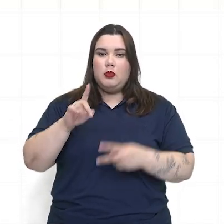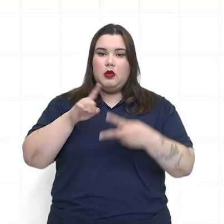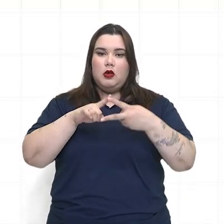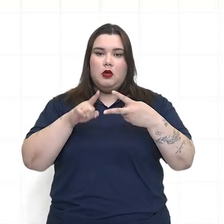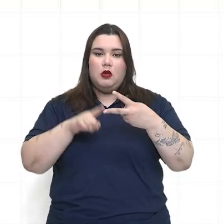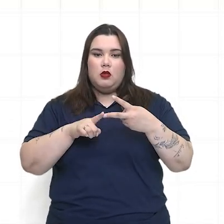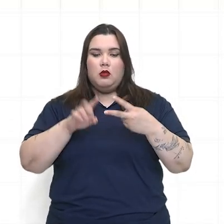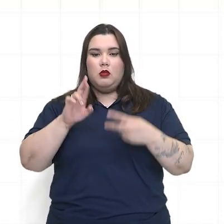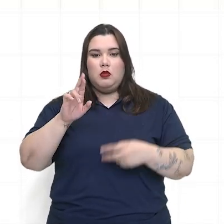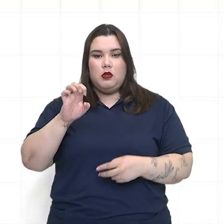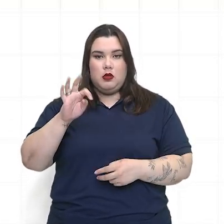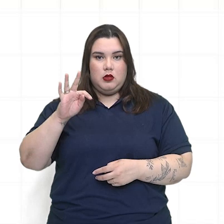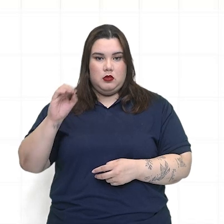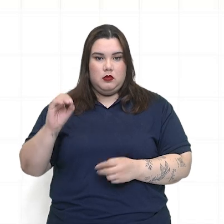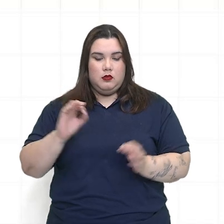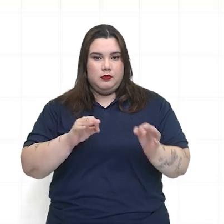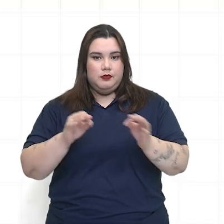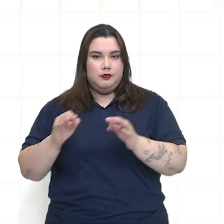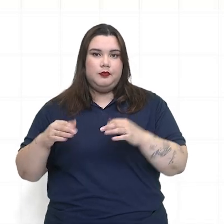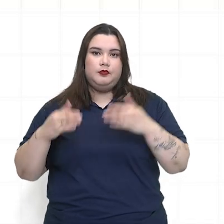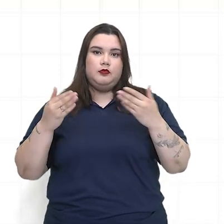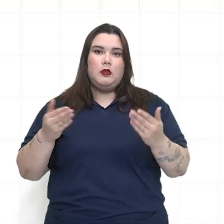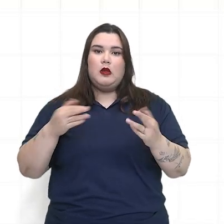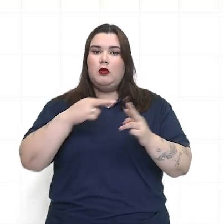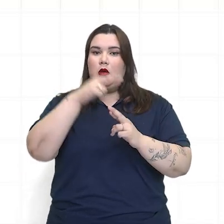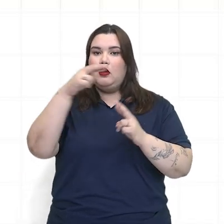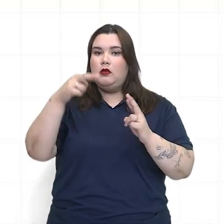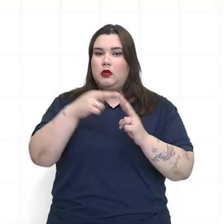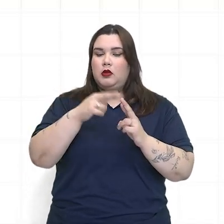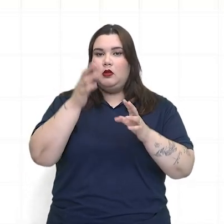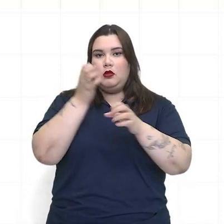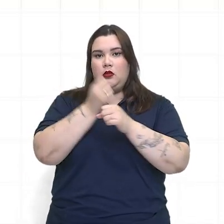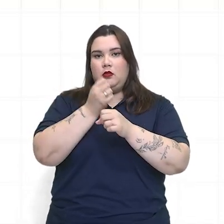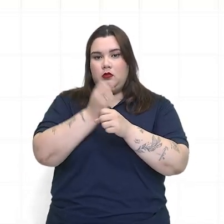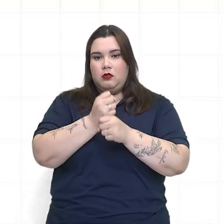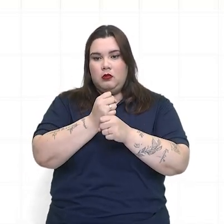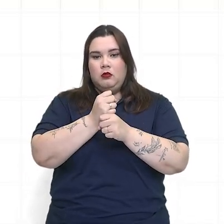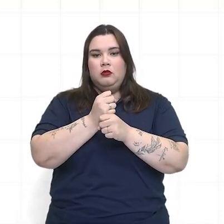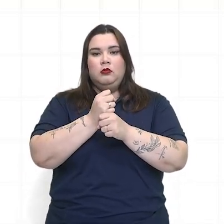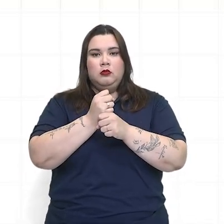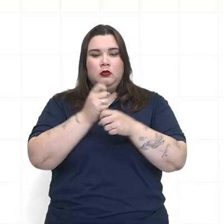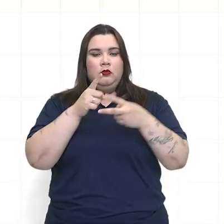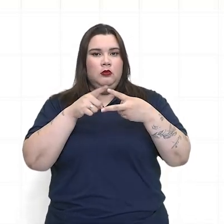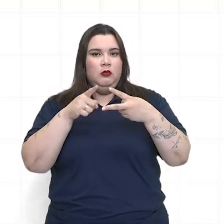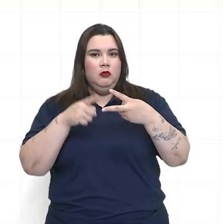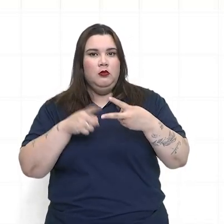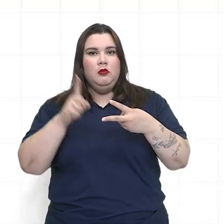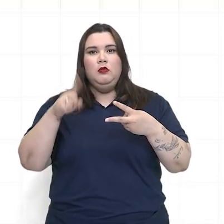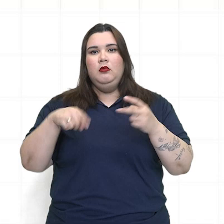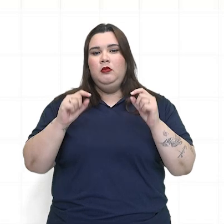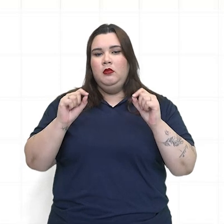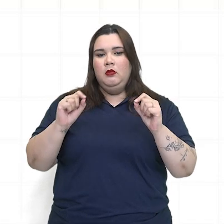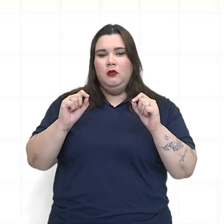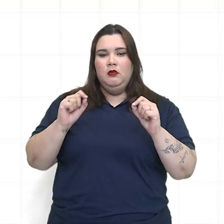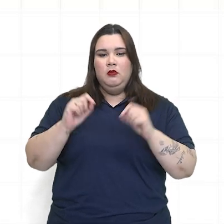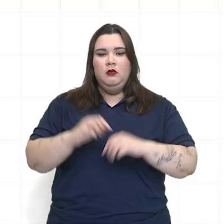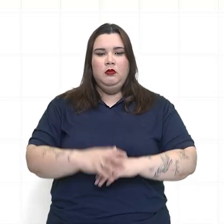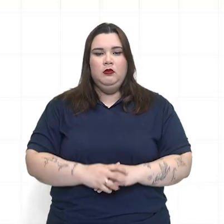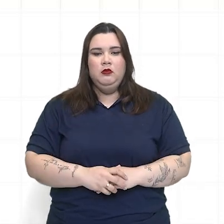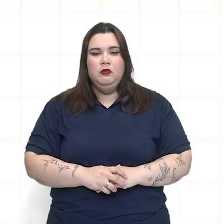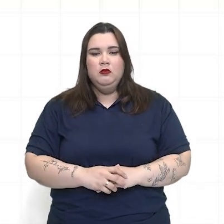as nossas referências para calcular, para fazer a medida dos ângulos, são exatamente